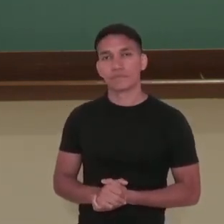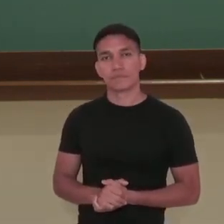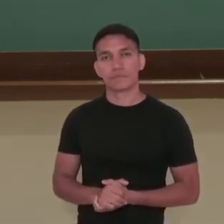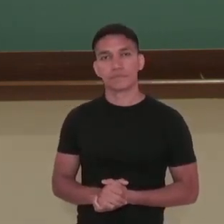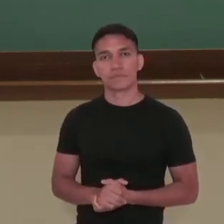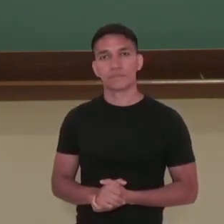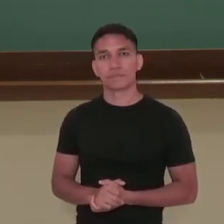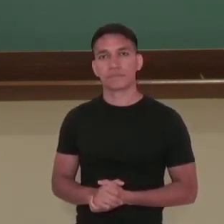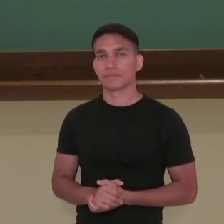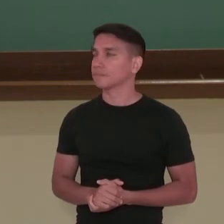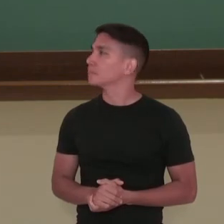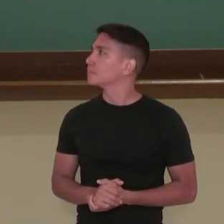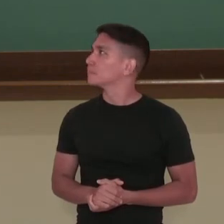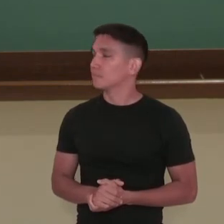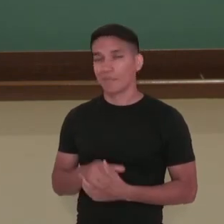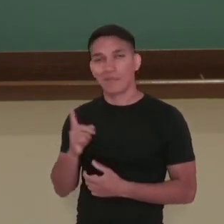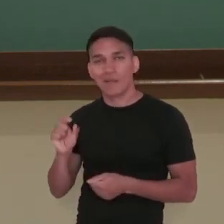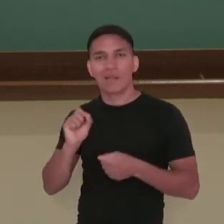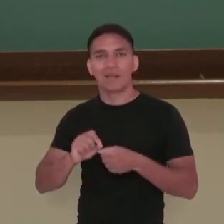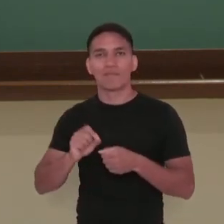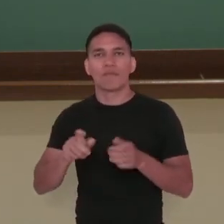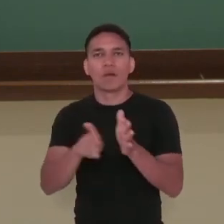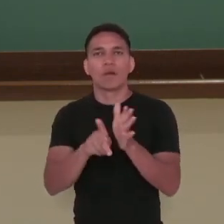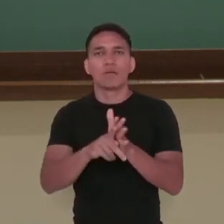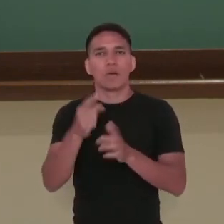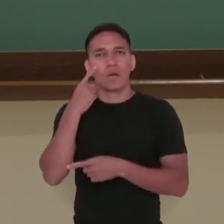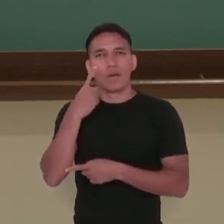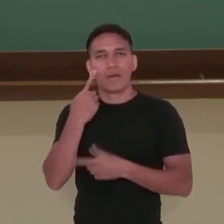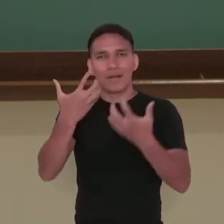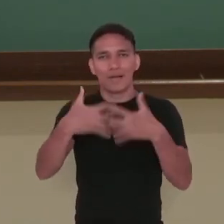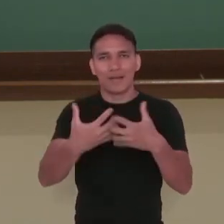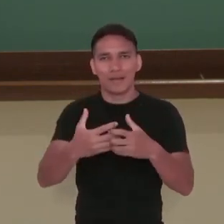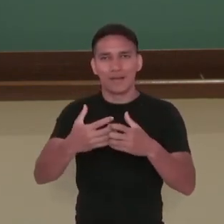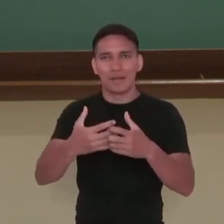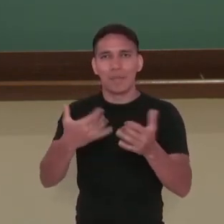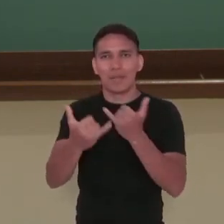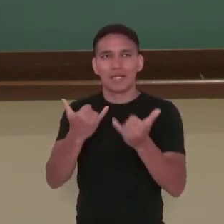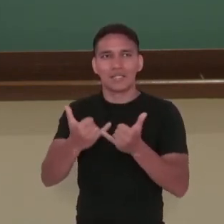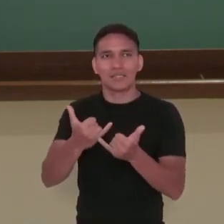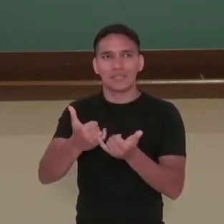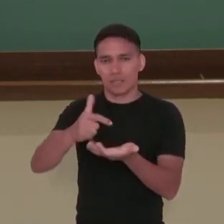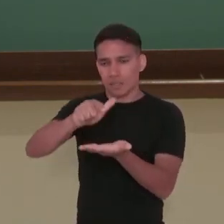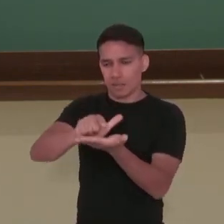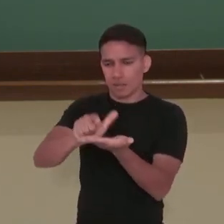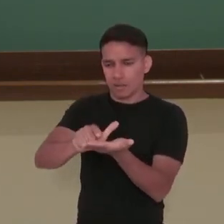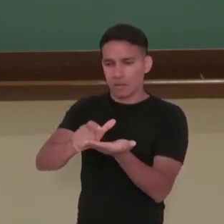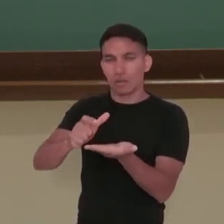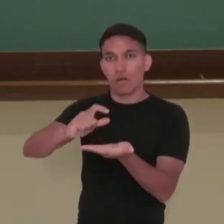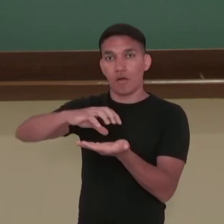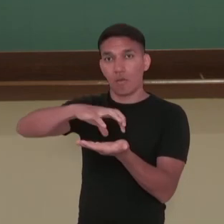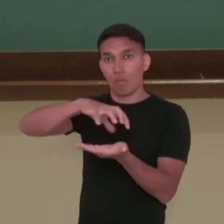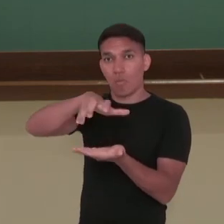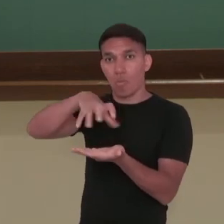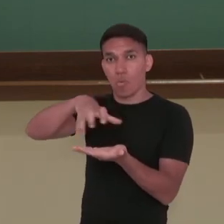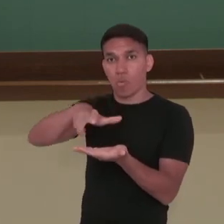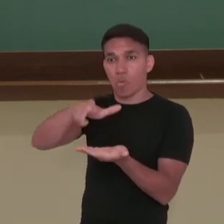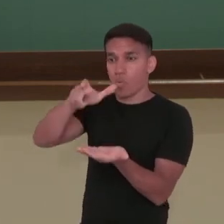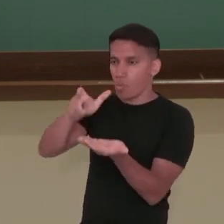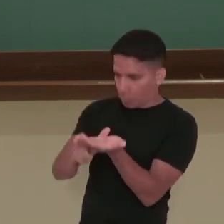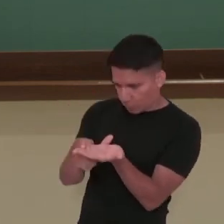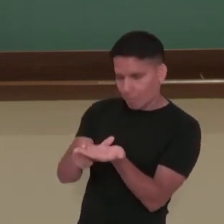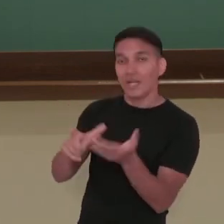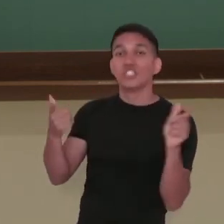cone, e azimutal você coloca como se fosse folhas para você representar o planeta, minimizando